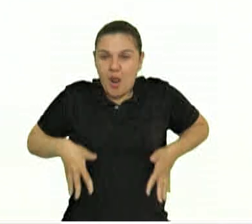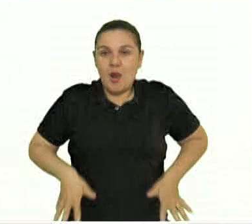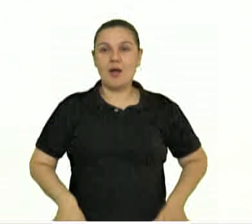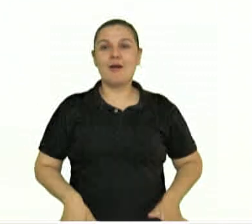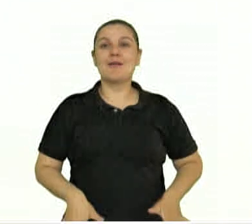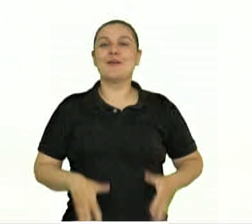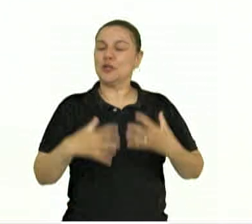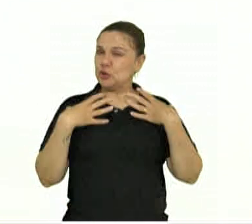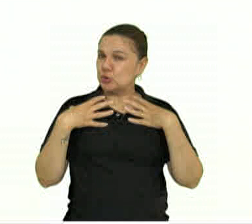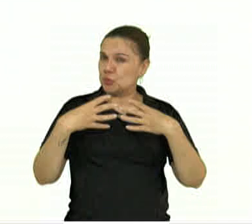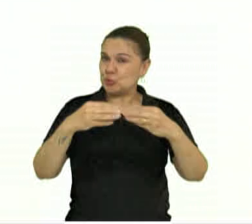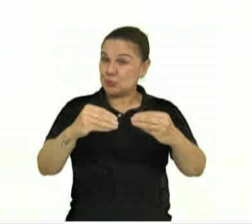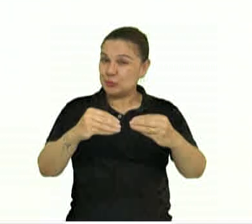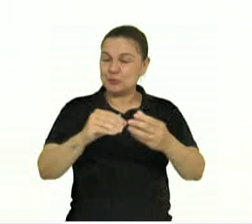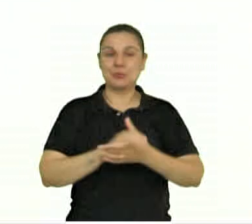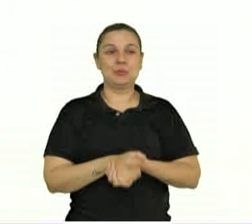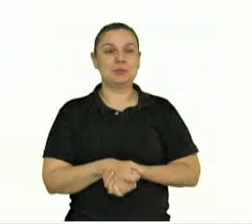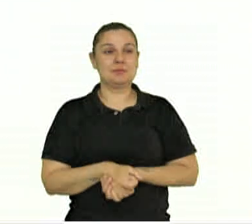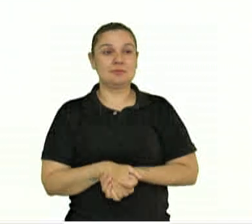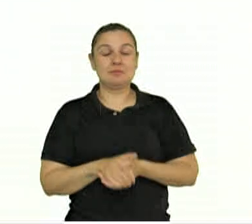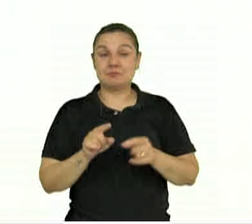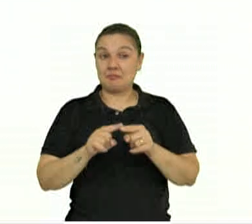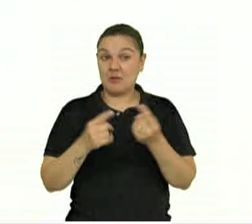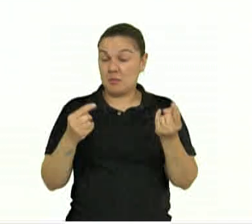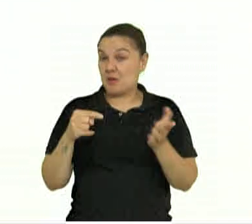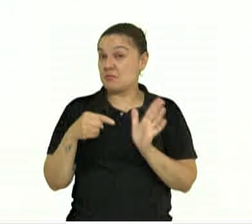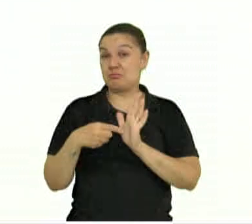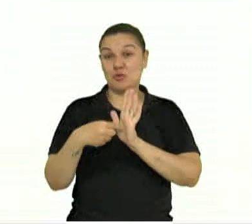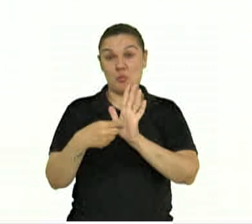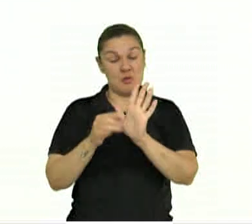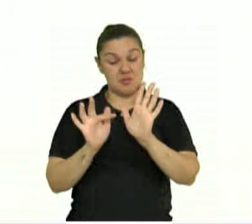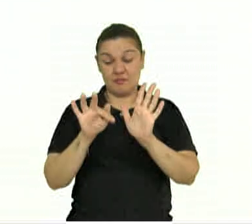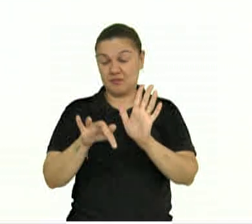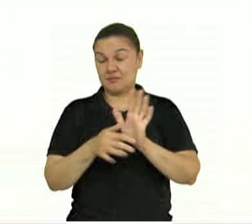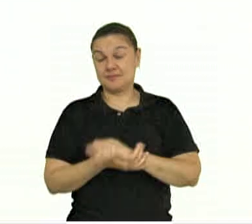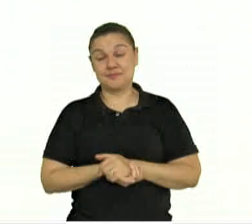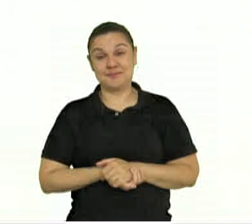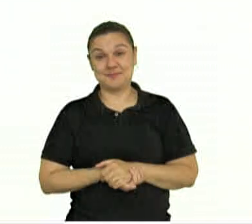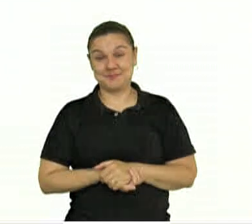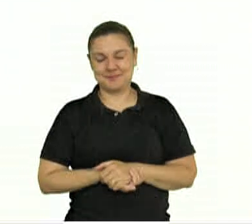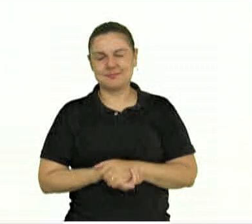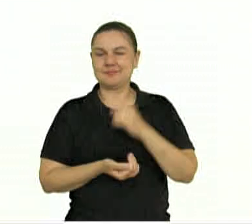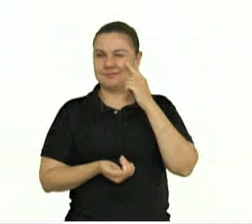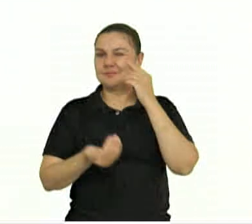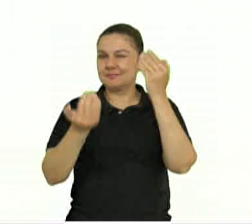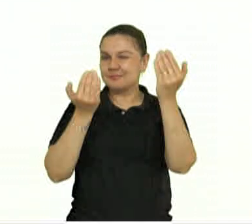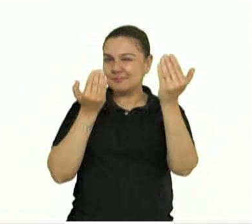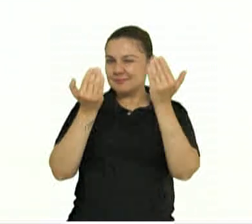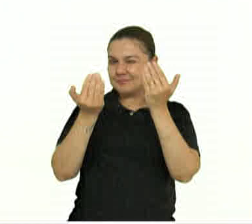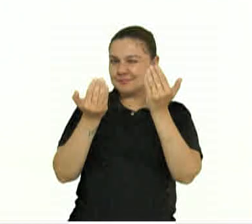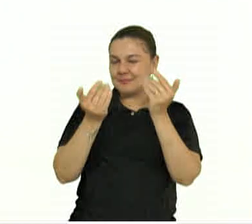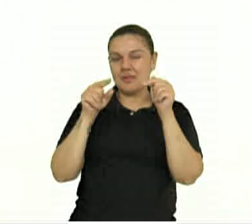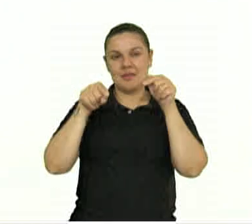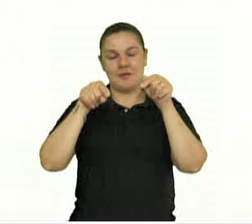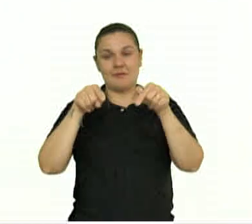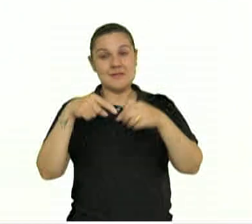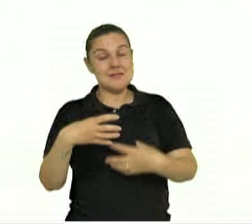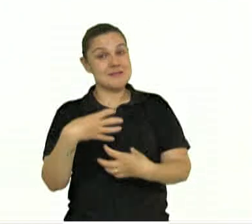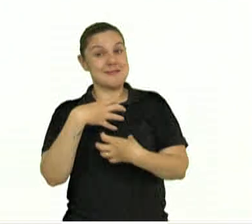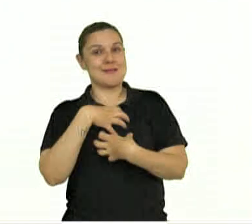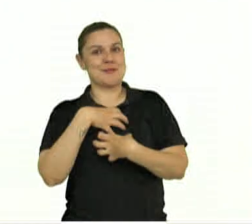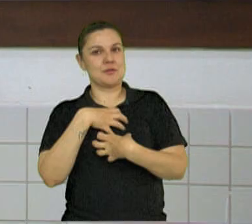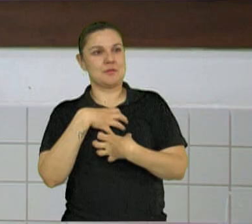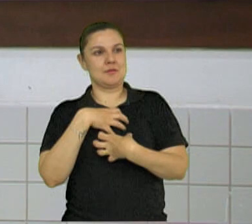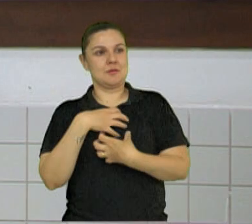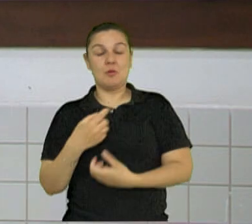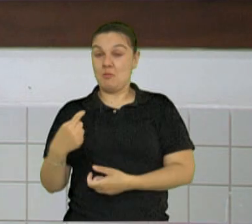grandes proporções, sem indicação de seu fim. Conseguem perceber, então, esses sentimentos?